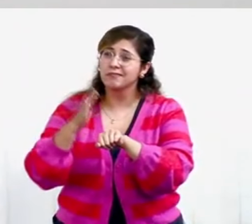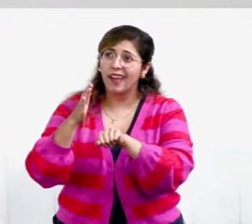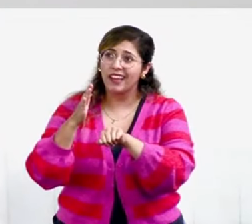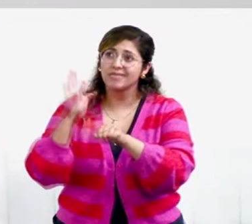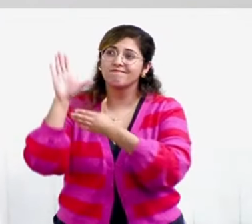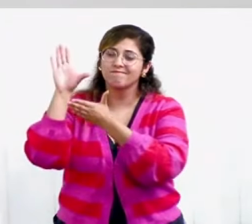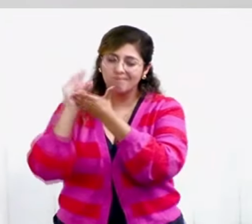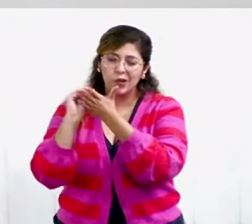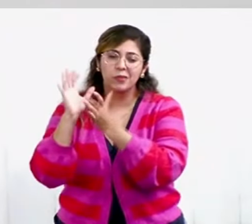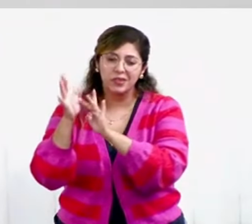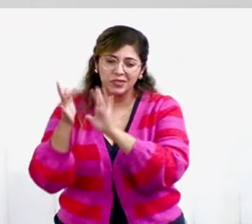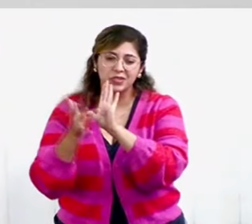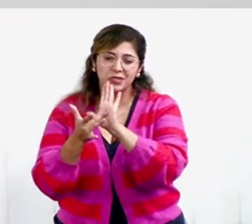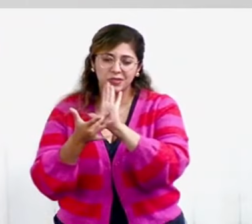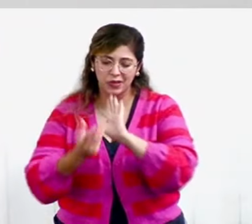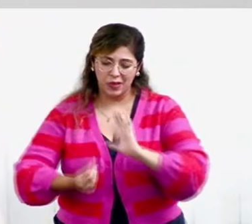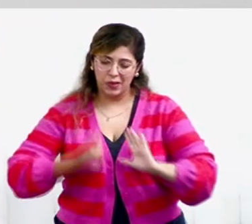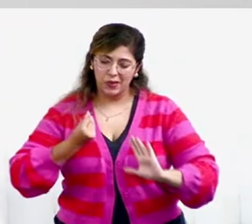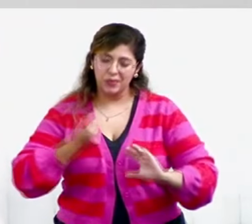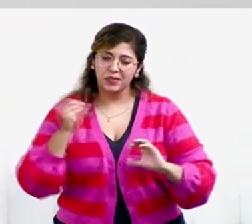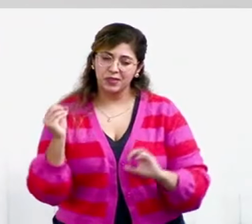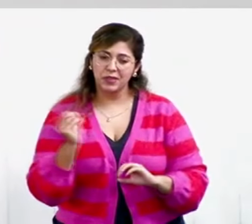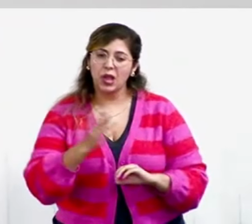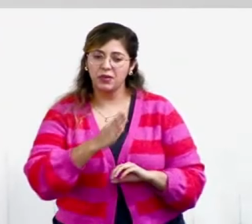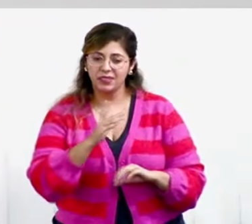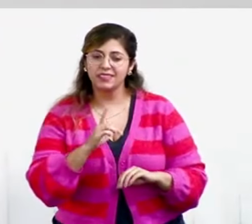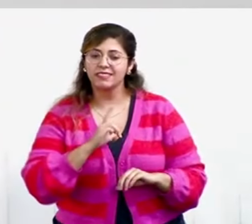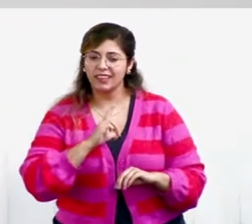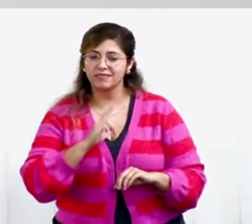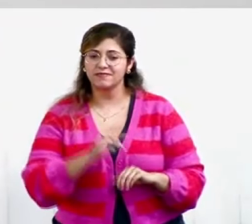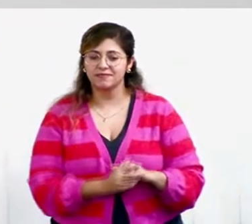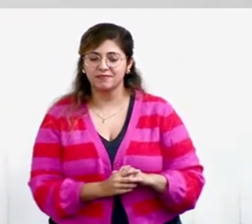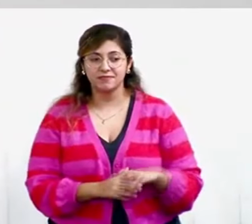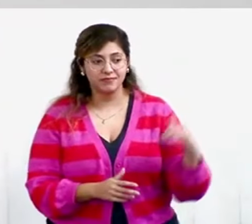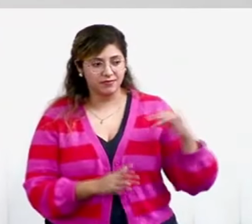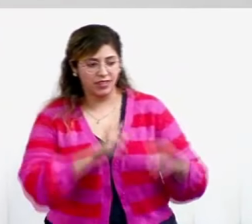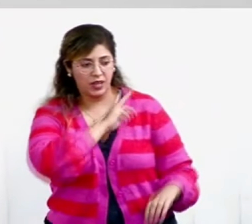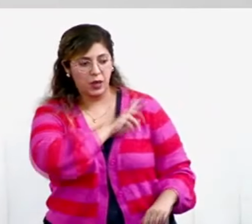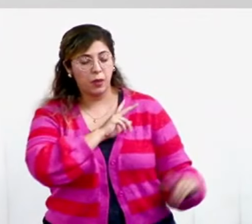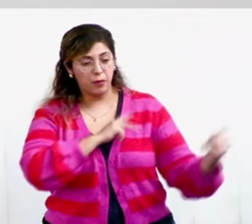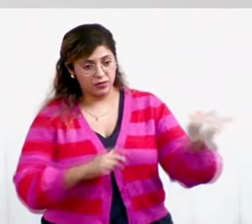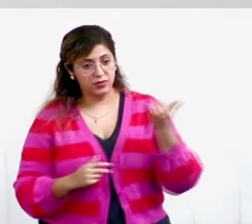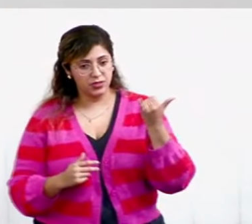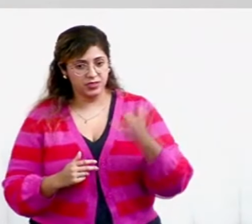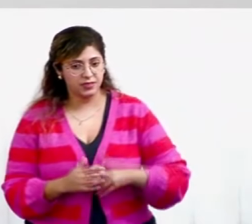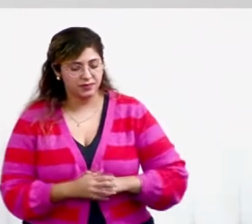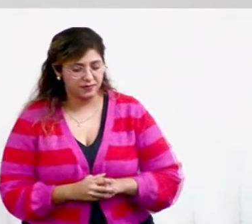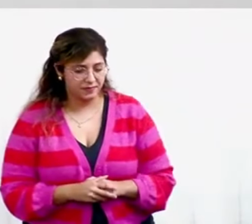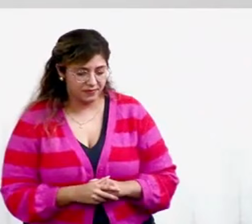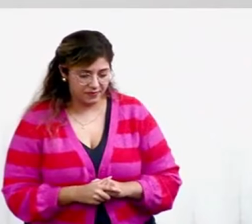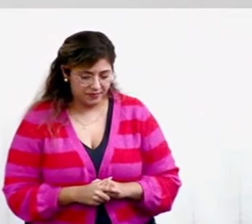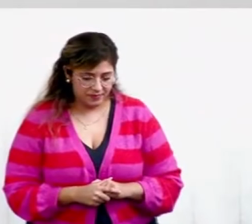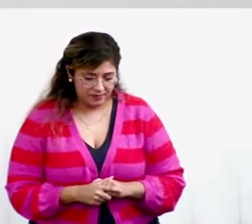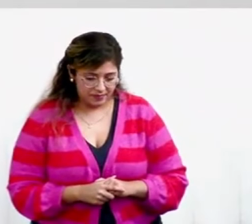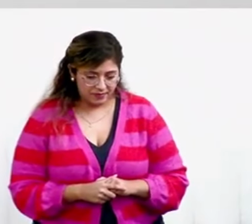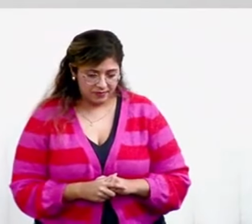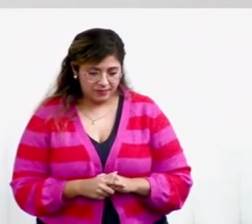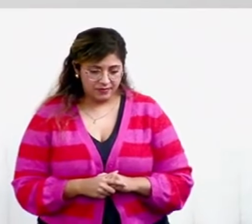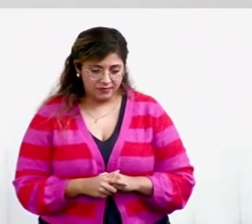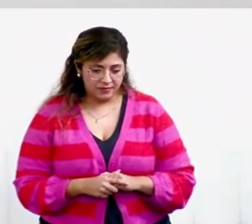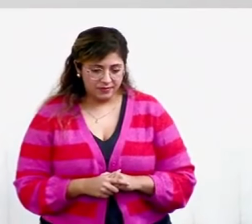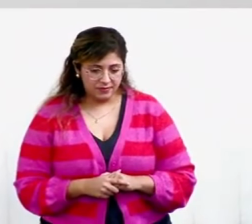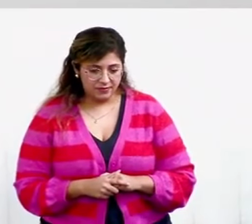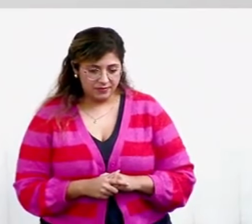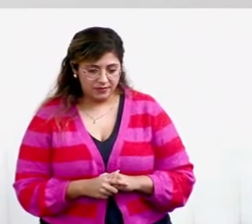sua palavra. Olha o que diz Paulo lá em 1 Tessalonicenses, capítulo 4, se você quiser abrir e